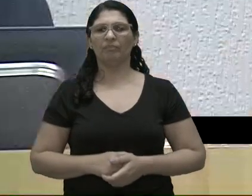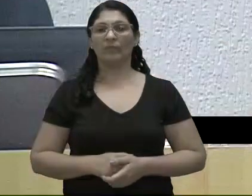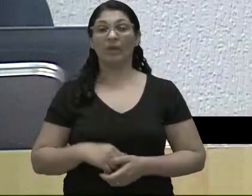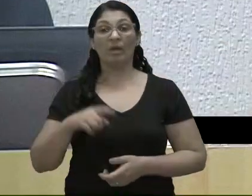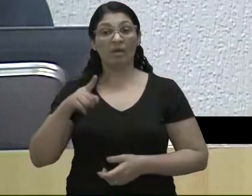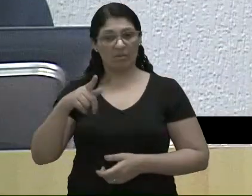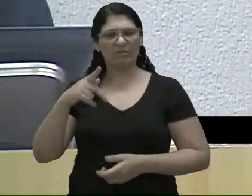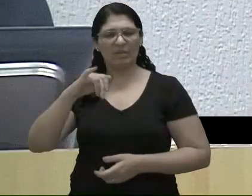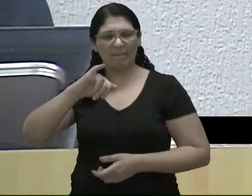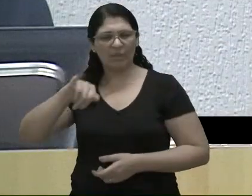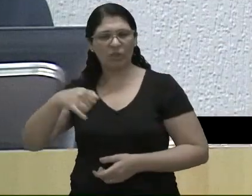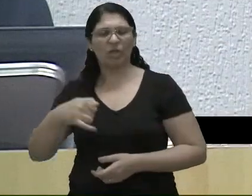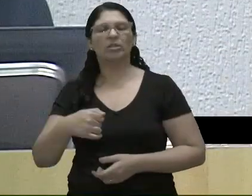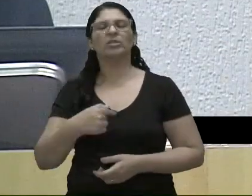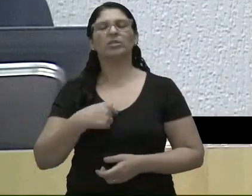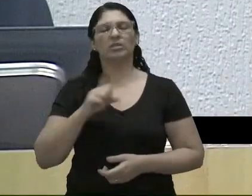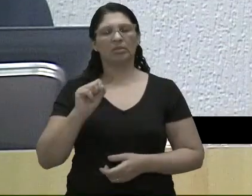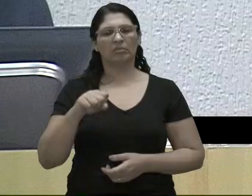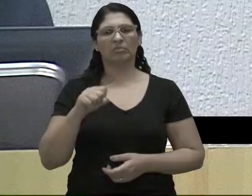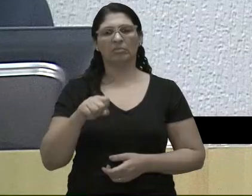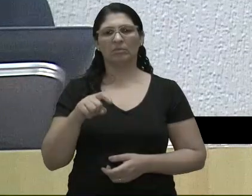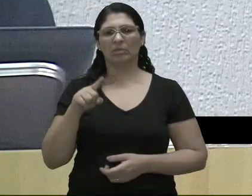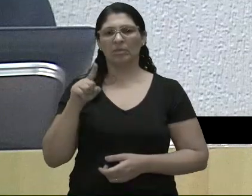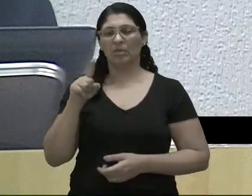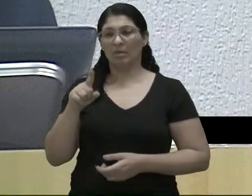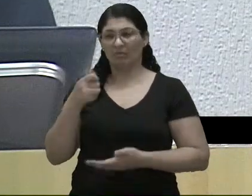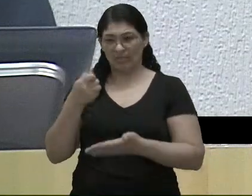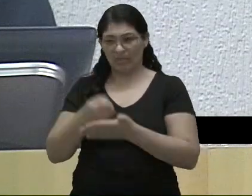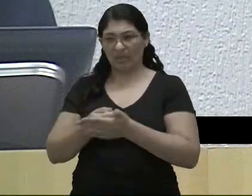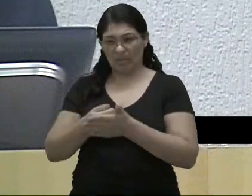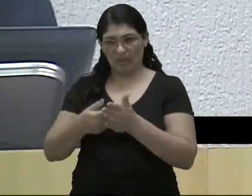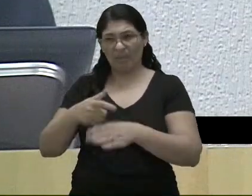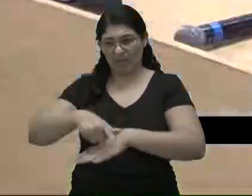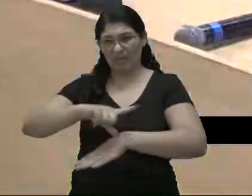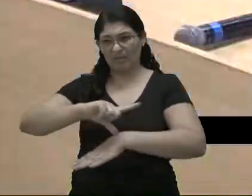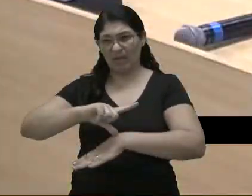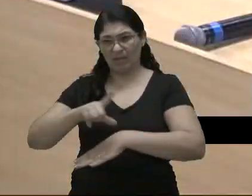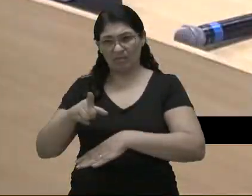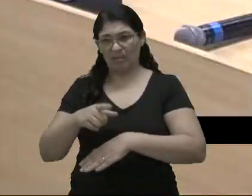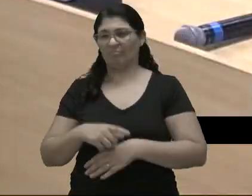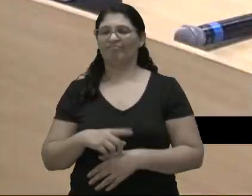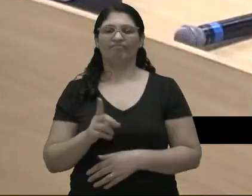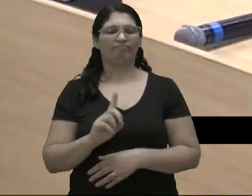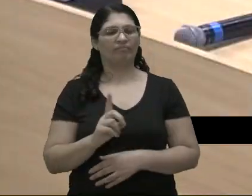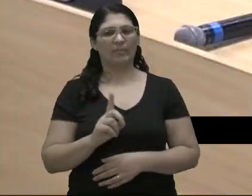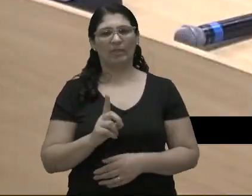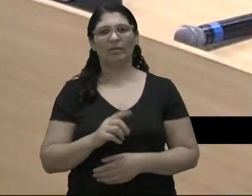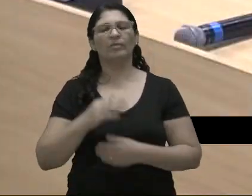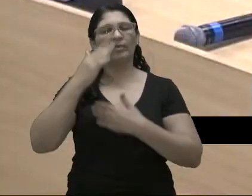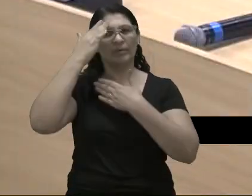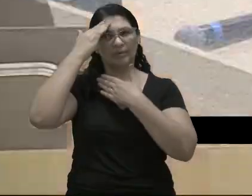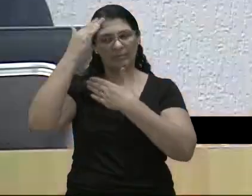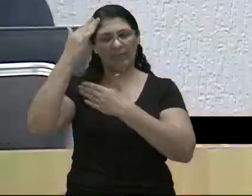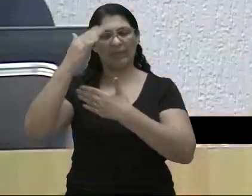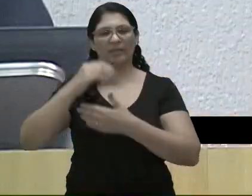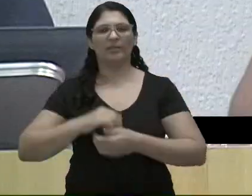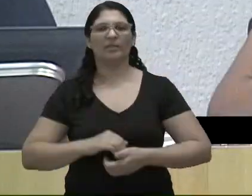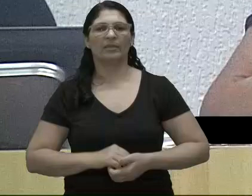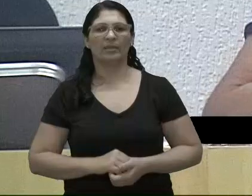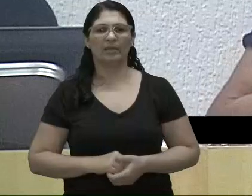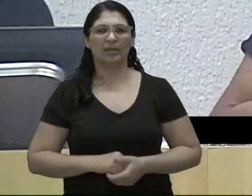né? Sou, sim. Você não está com o seu pagamento atrasado? Não. Obrigada, viu, Tânia?